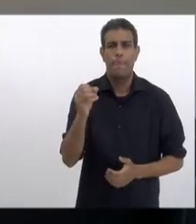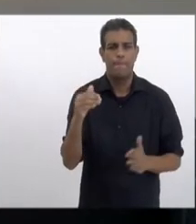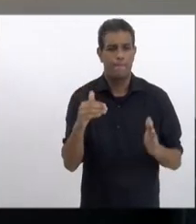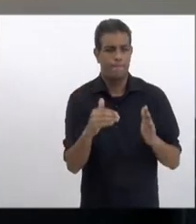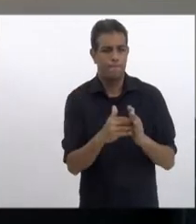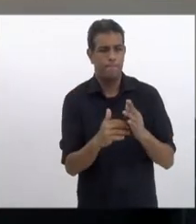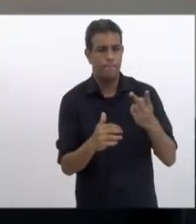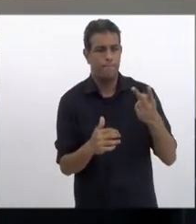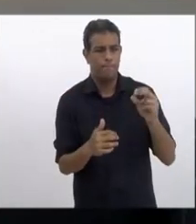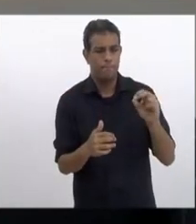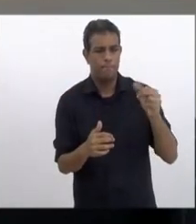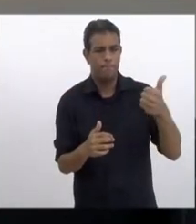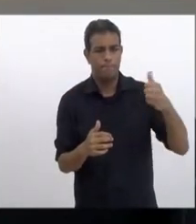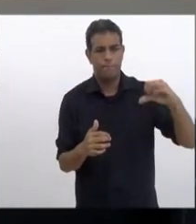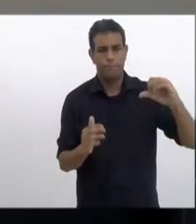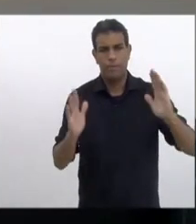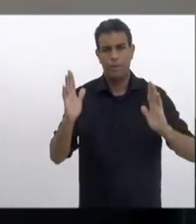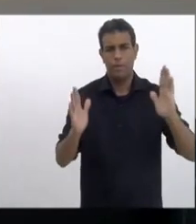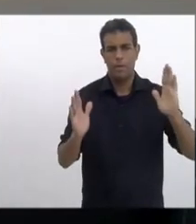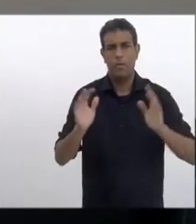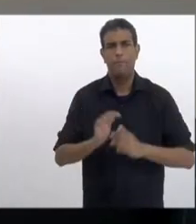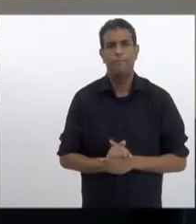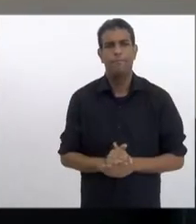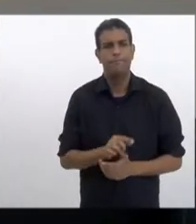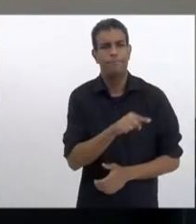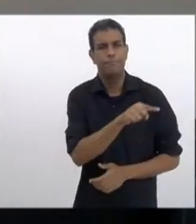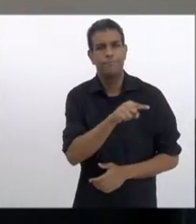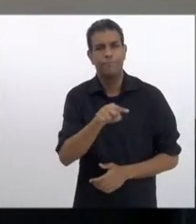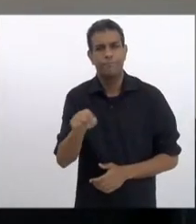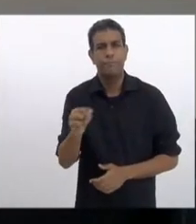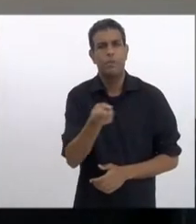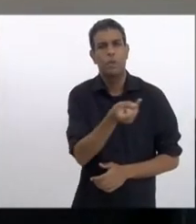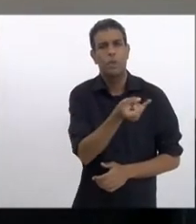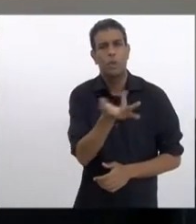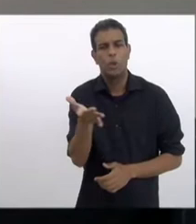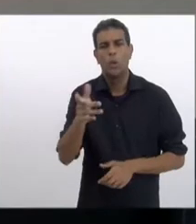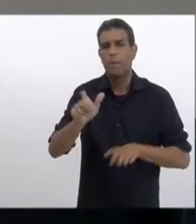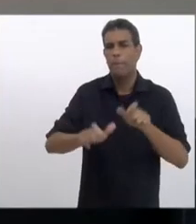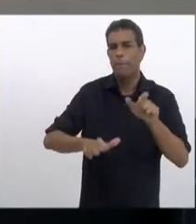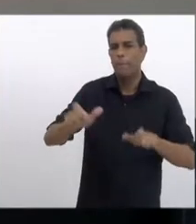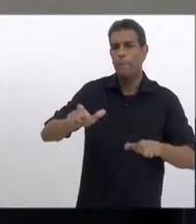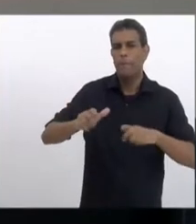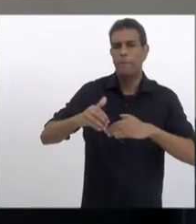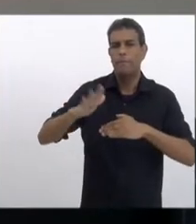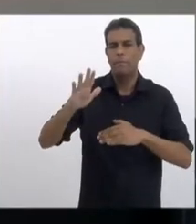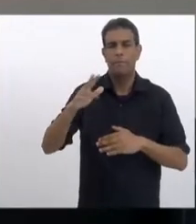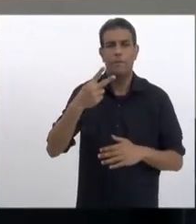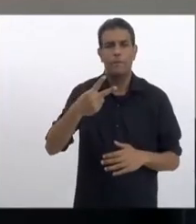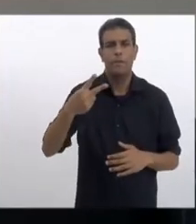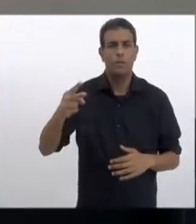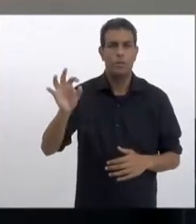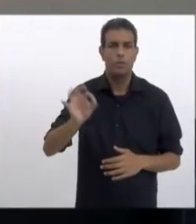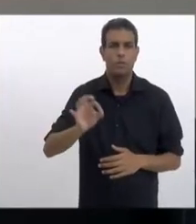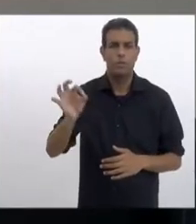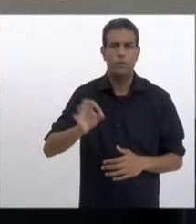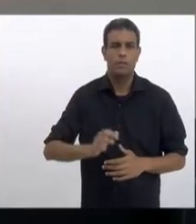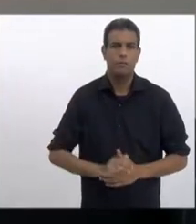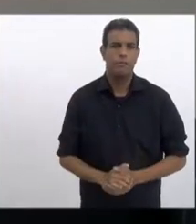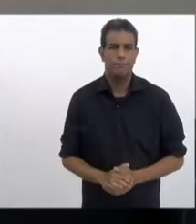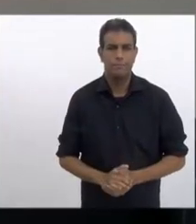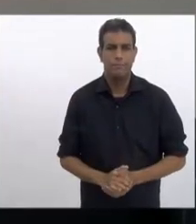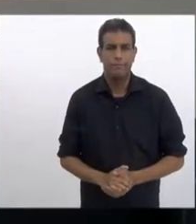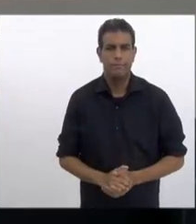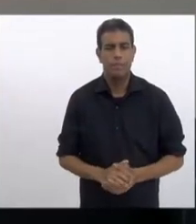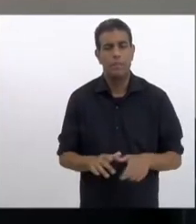e 2019, o número de pessoas que usam drogas aumentou 22%.